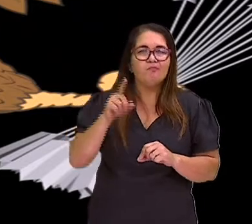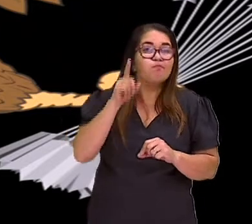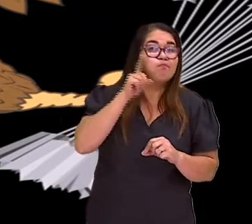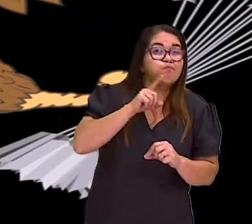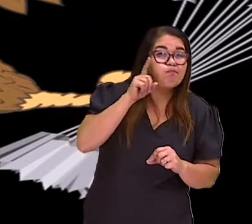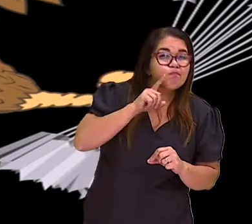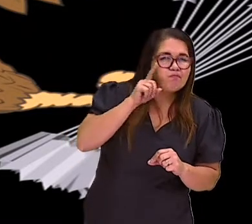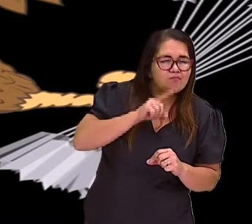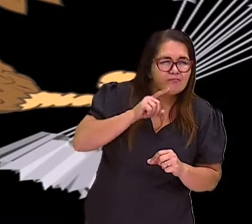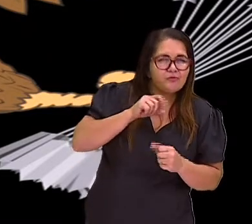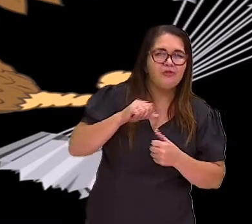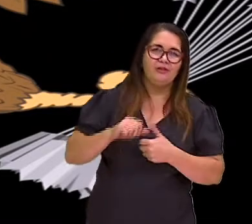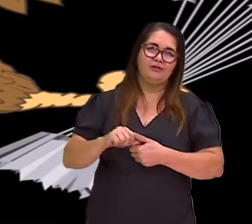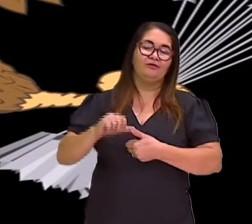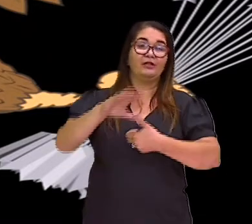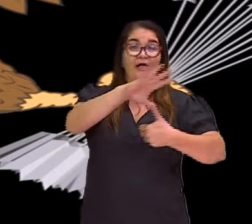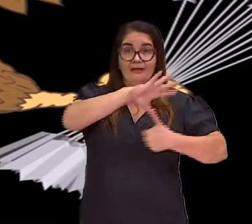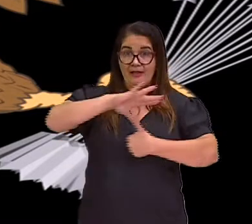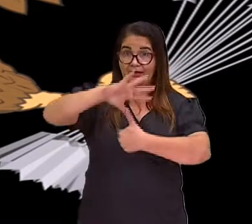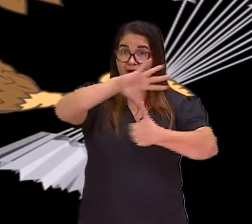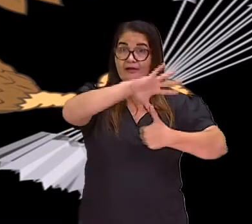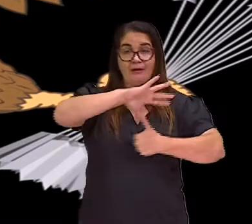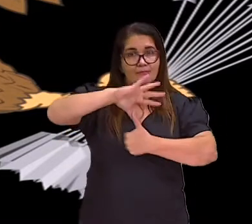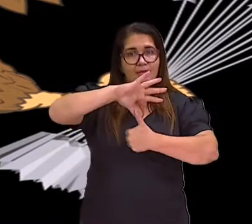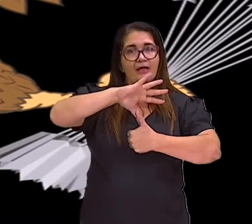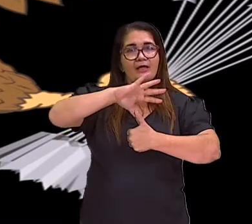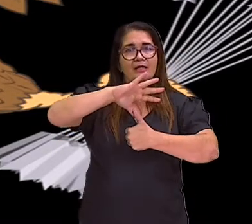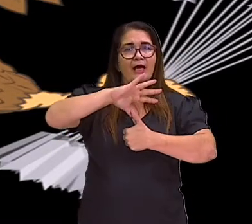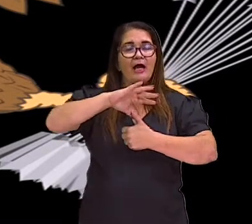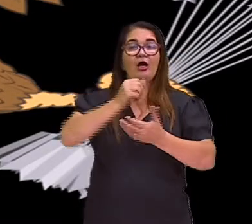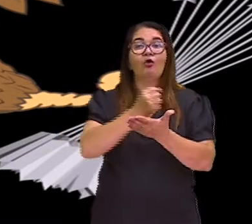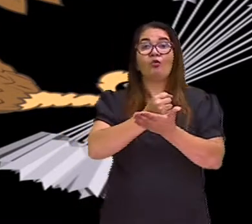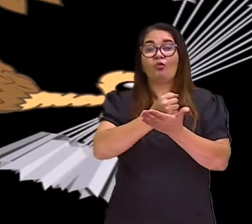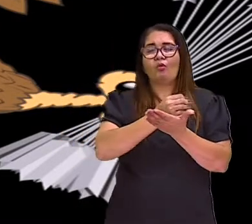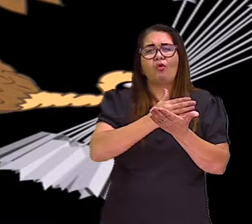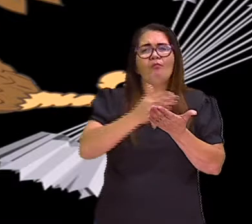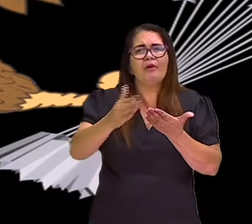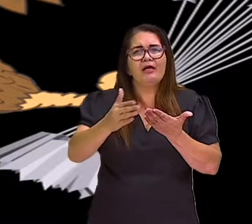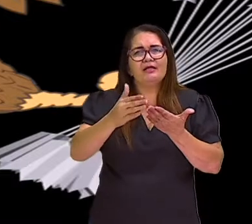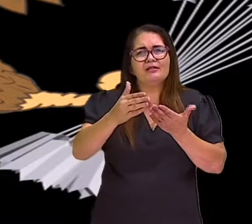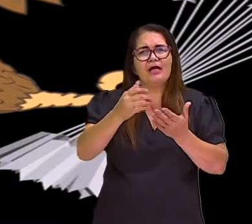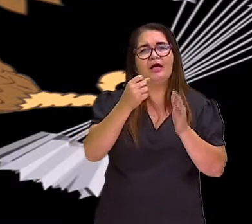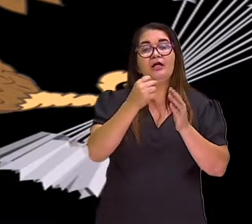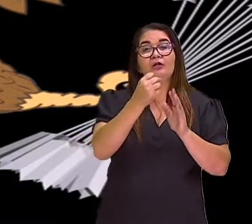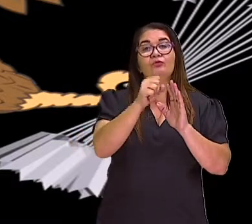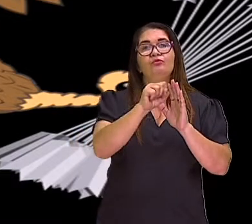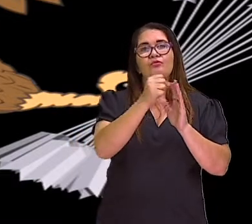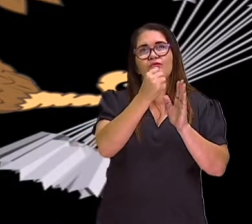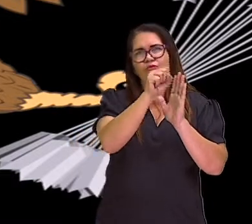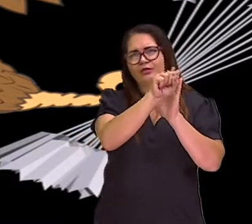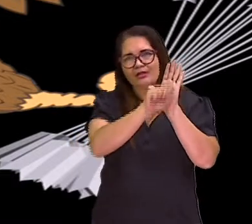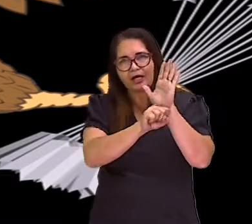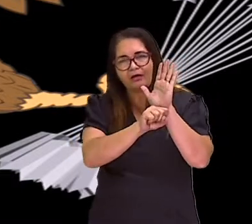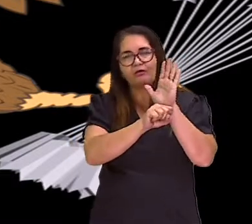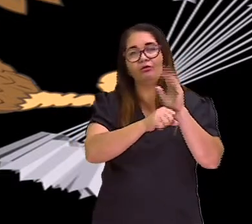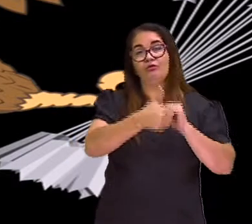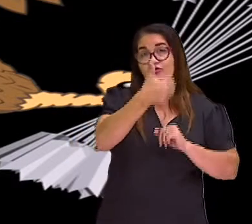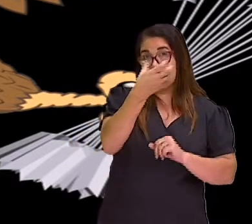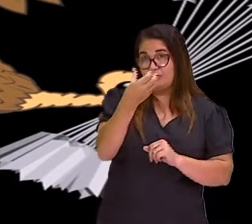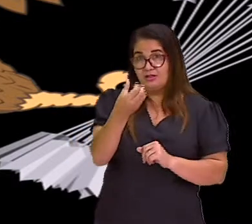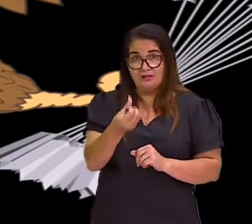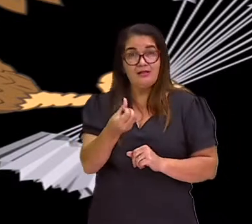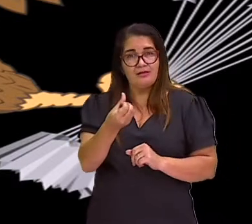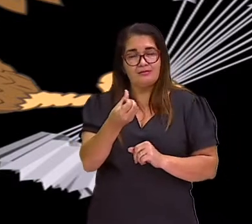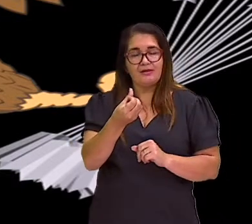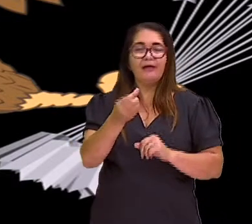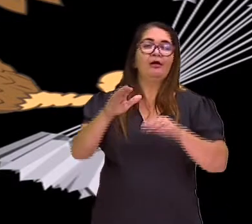América inicia-se, porém, a partir do início do século XVI, quando os primeiros exploradores